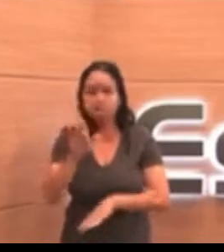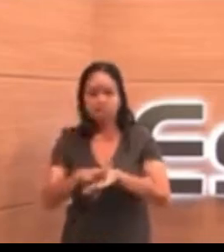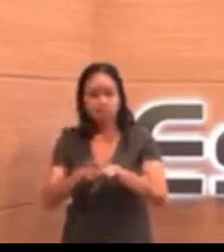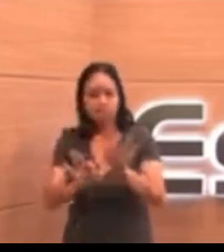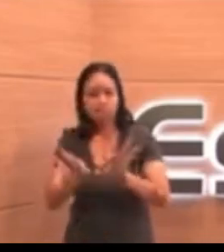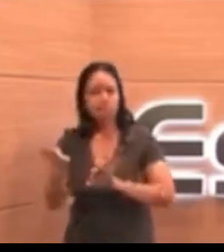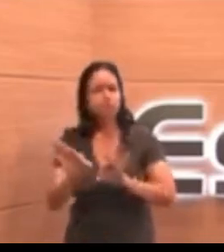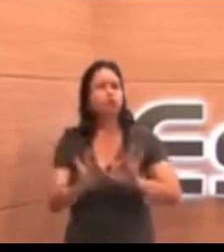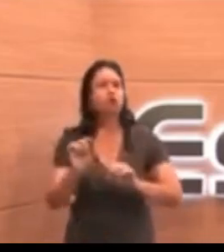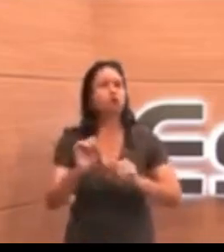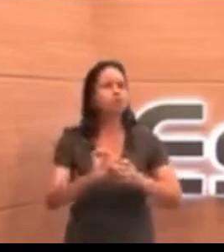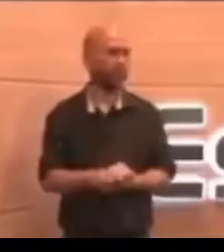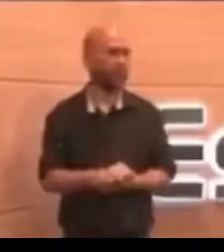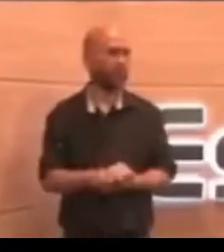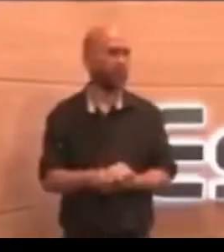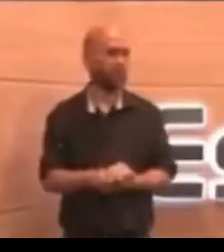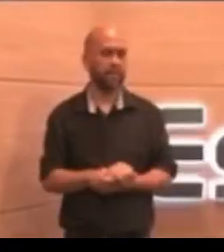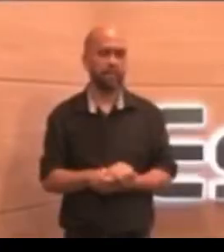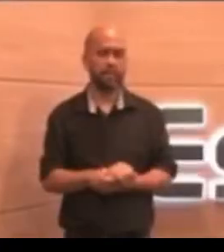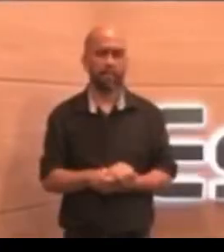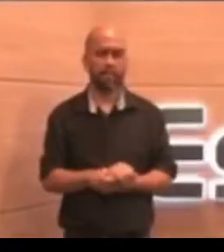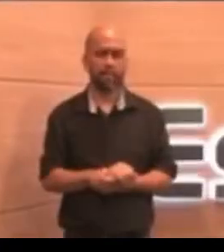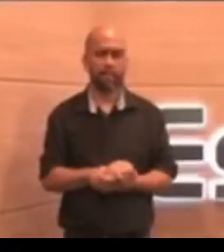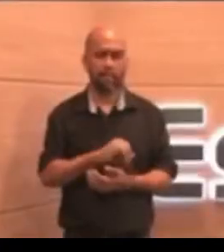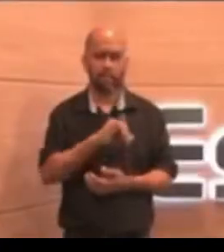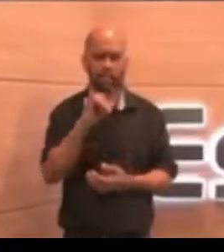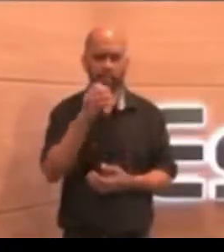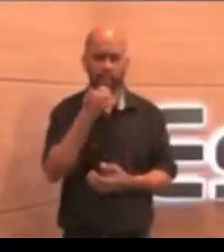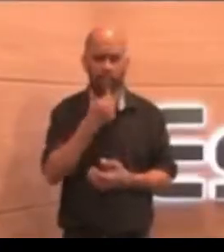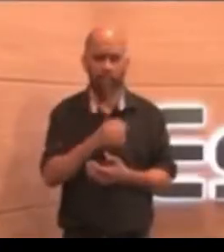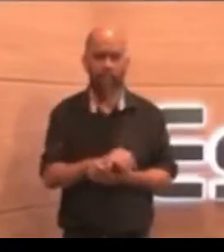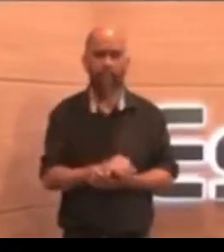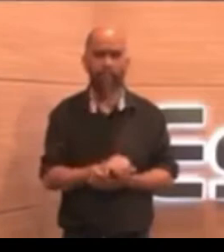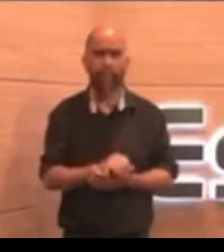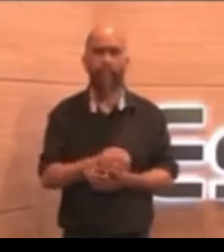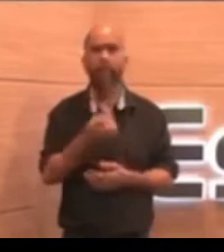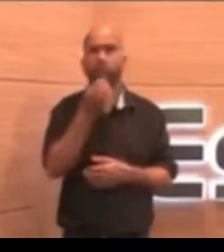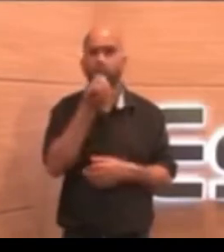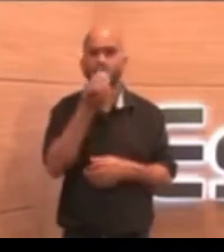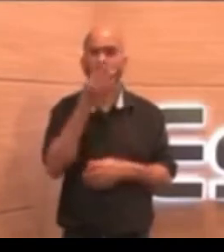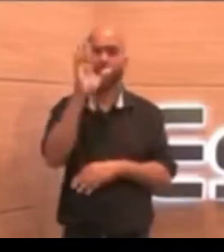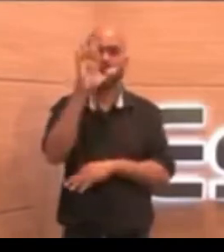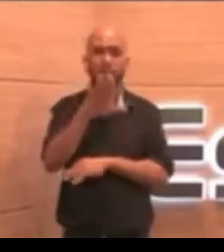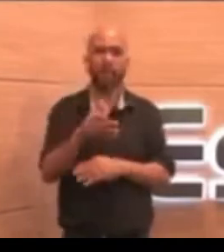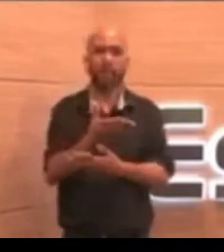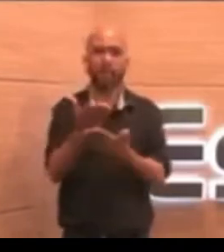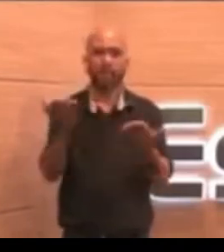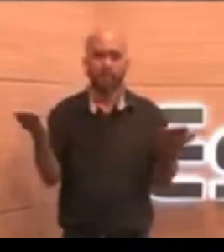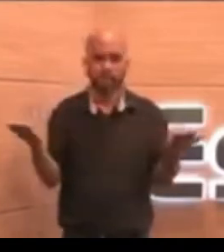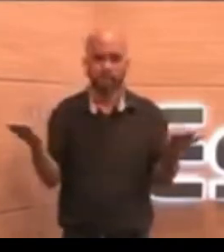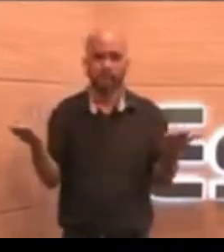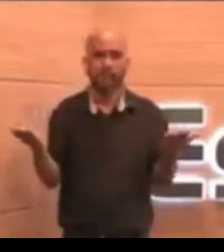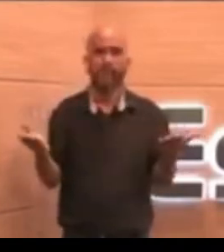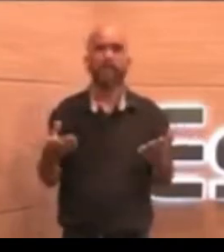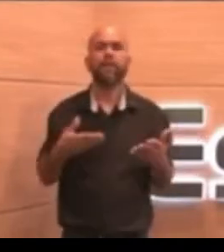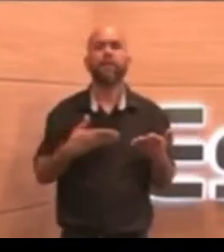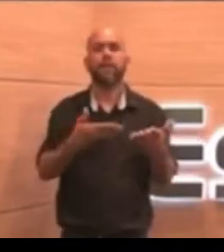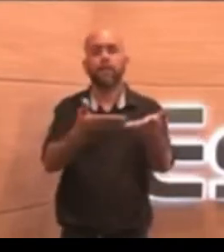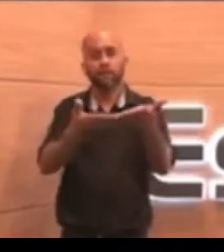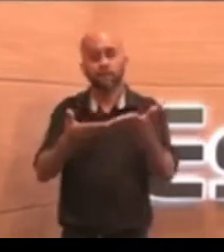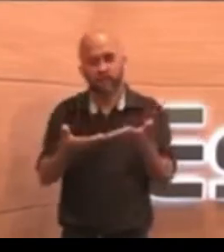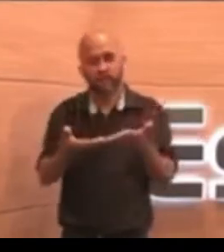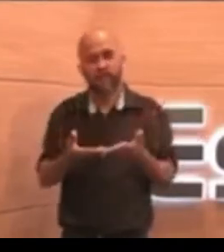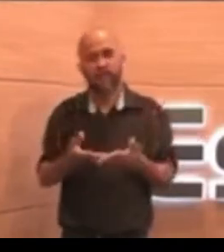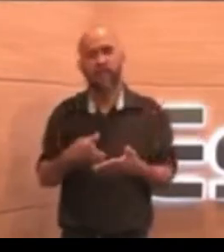incluía... No painel seguinte, o fórum irá refletir sobre oportunidades e estratégias de inserção no mercado de tecnologia e o